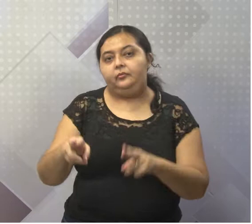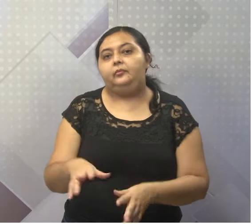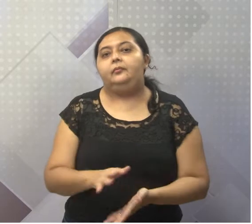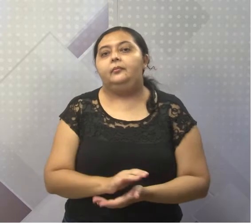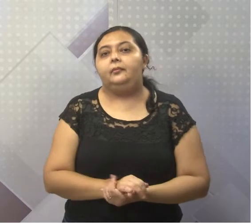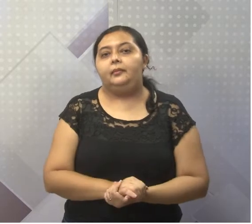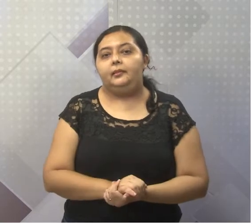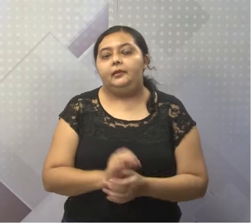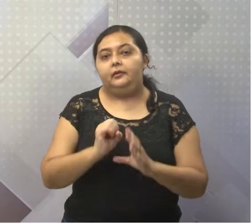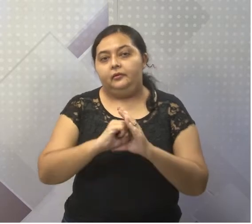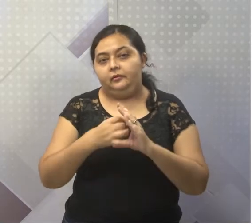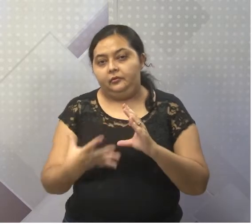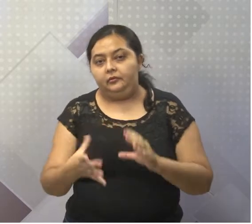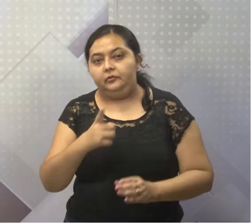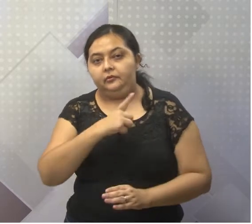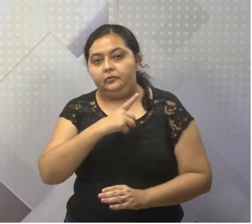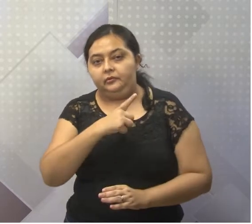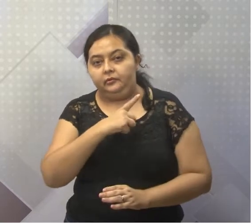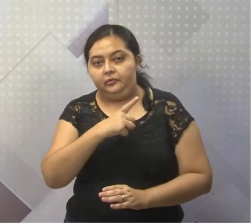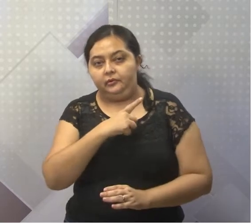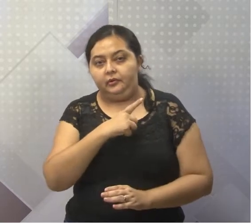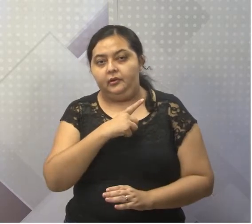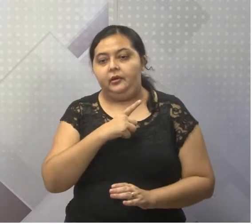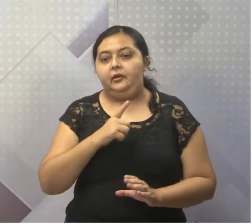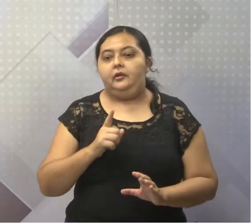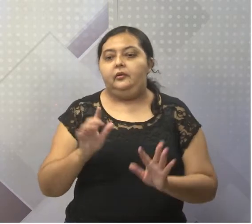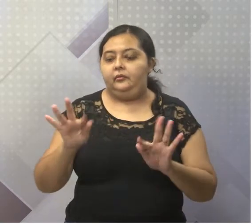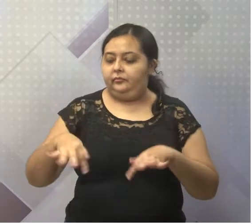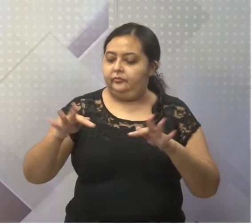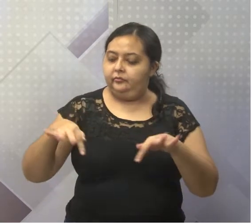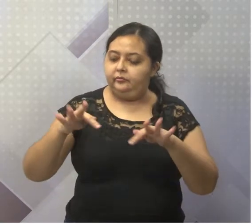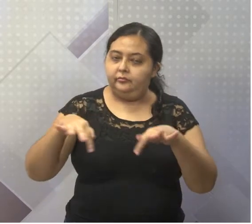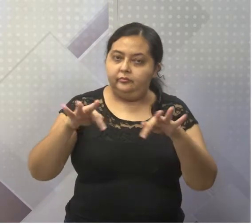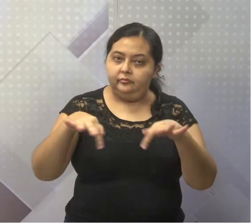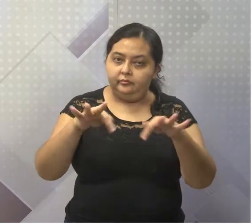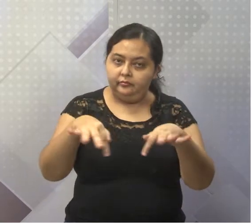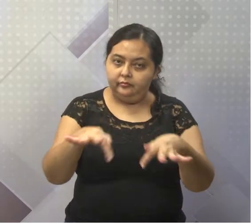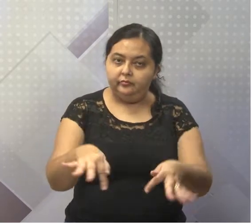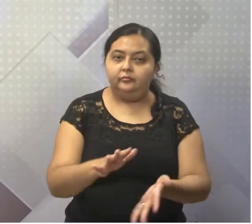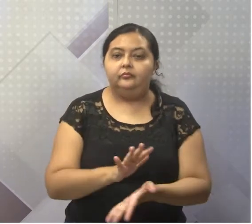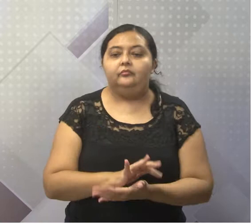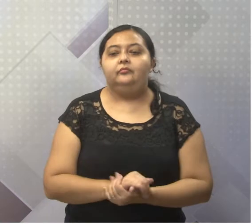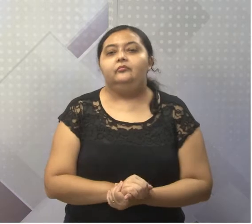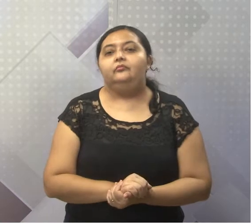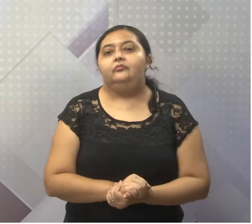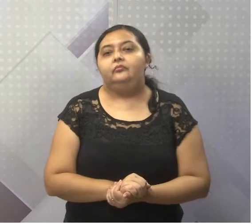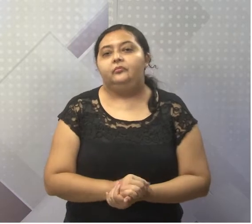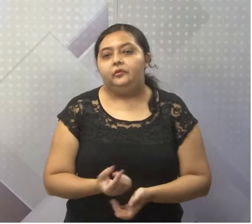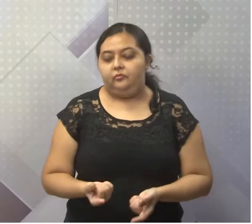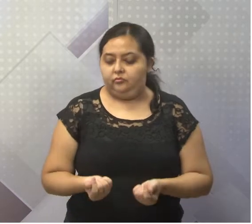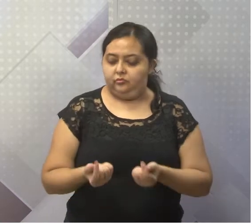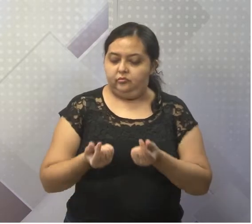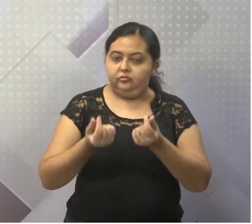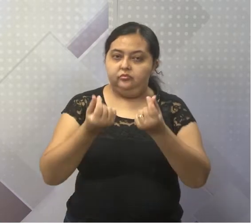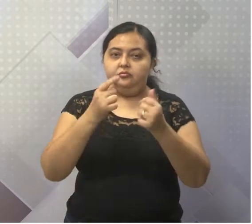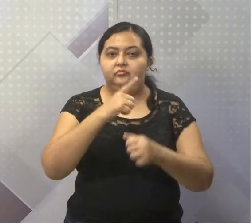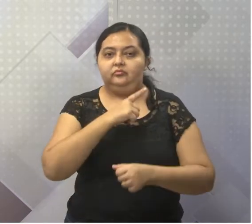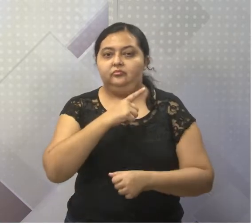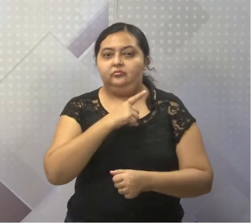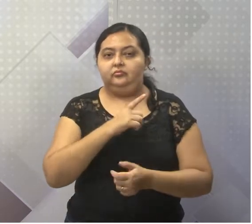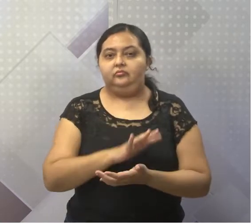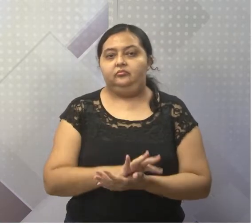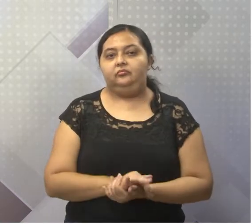caracterizado também a transição do feudalismo para o capitalismo o E aí olha só